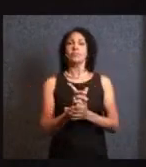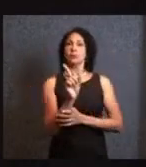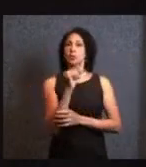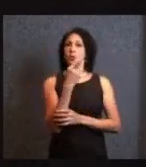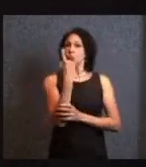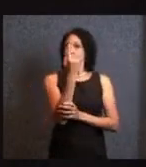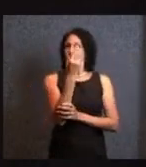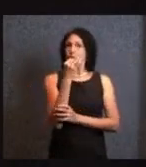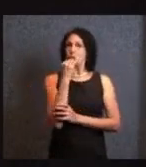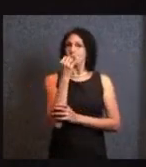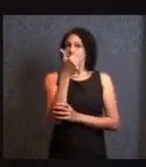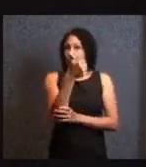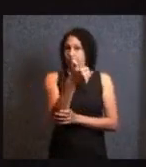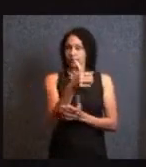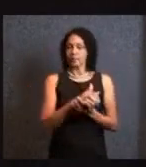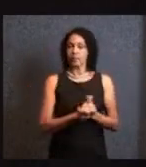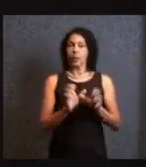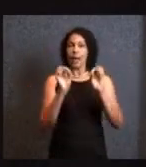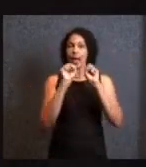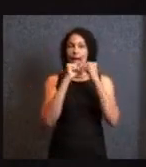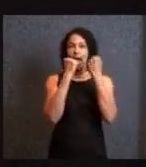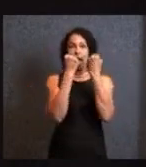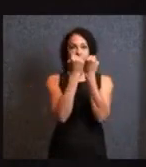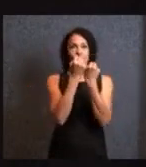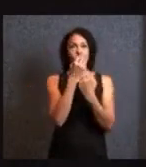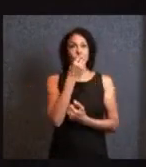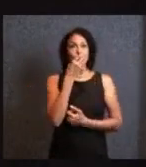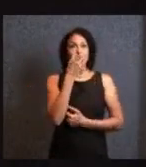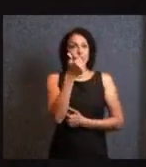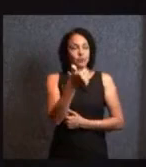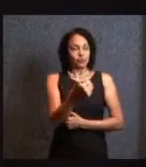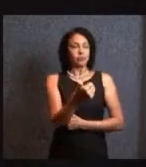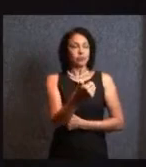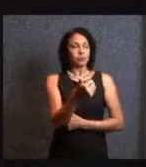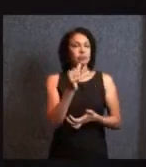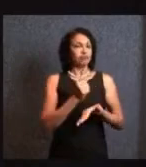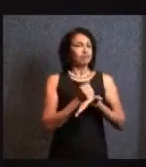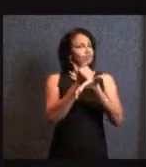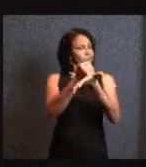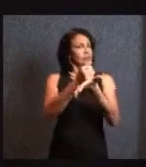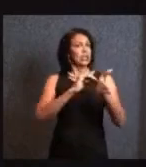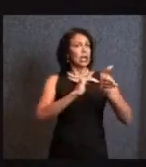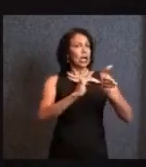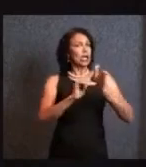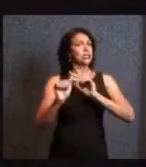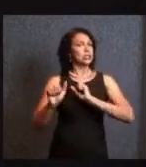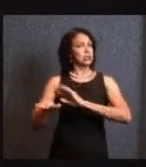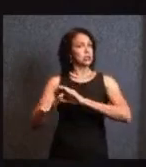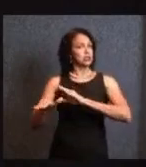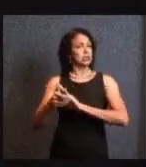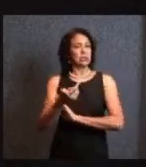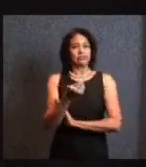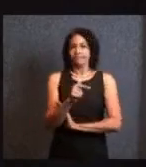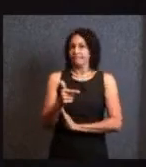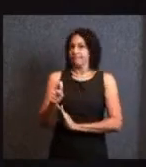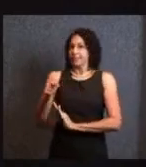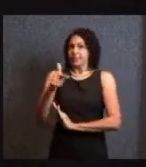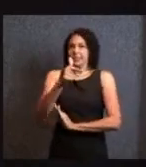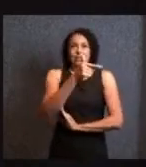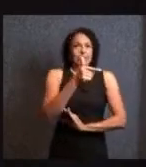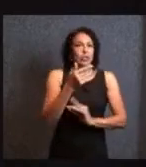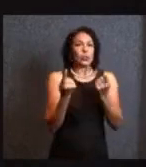A Associação Bem Comum chega à feira para apoiar o programa Caminhos da Educação e não há